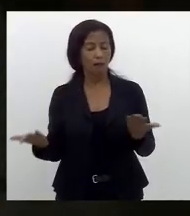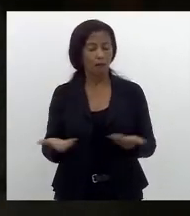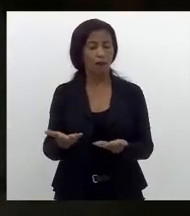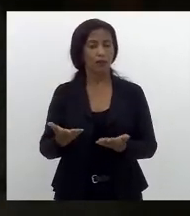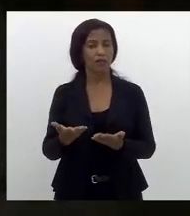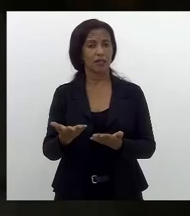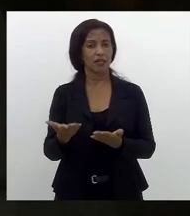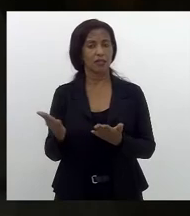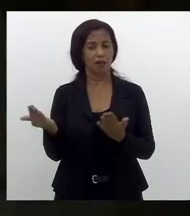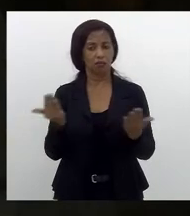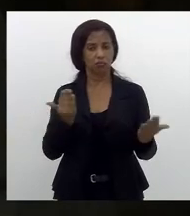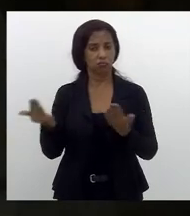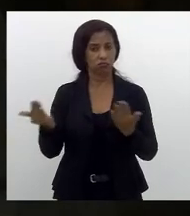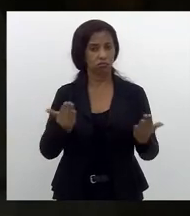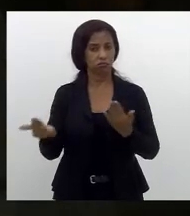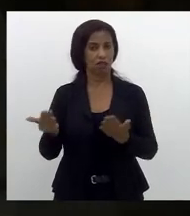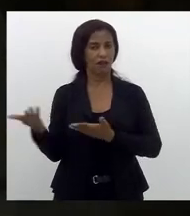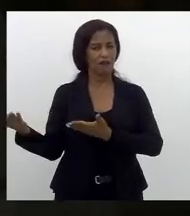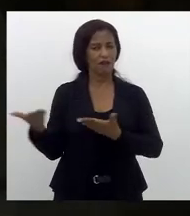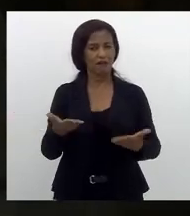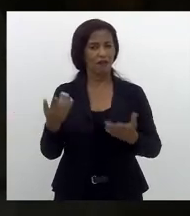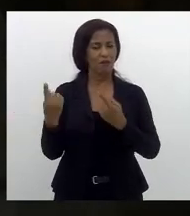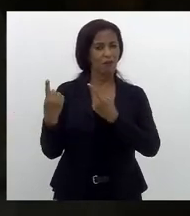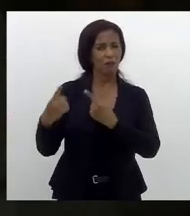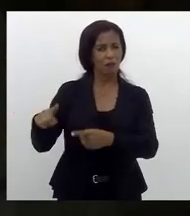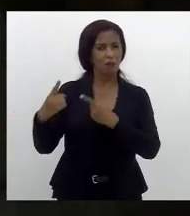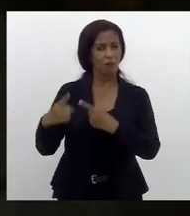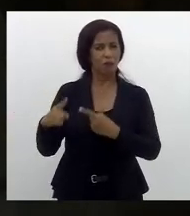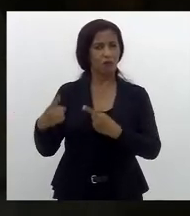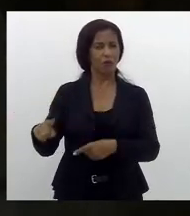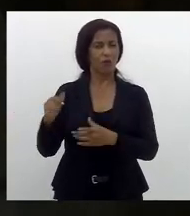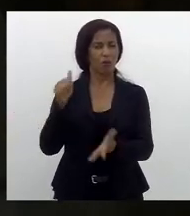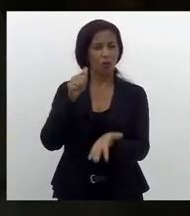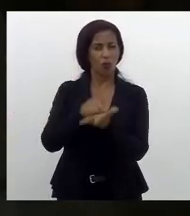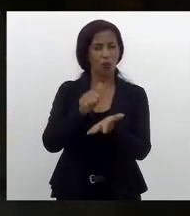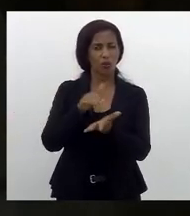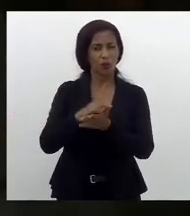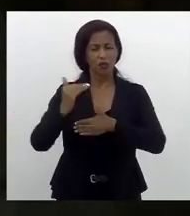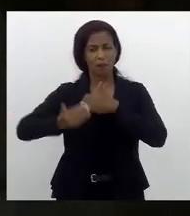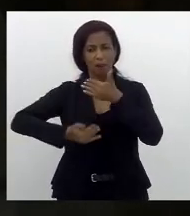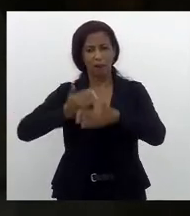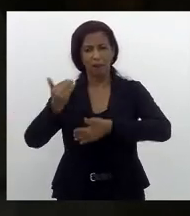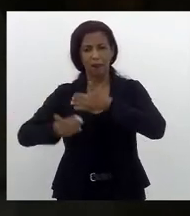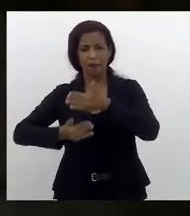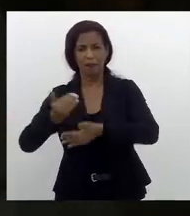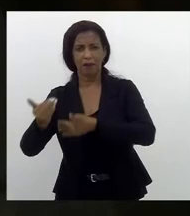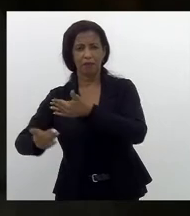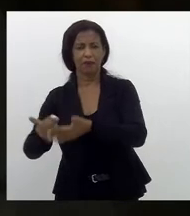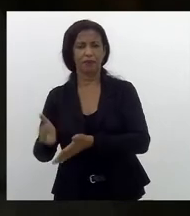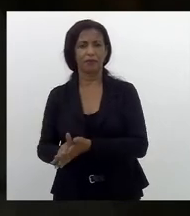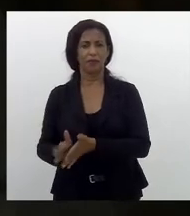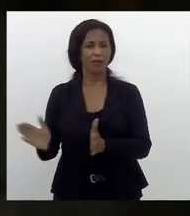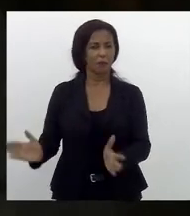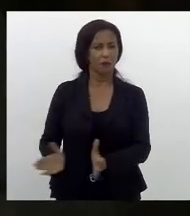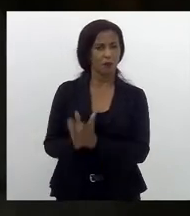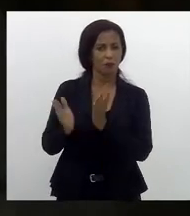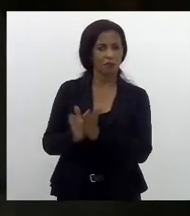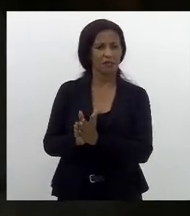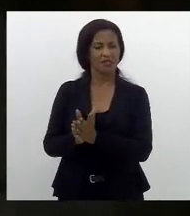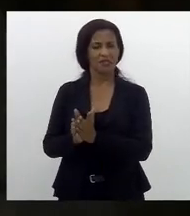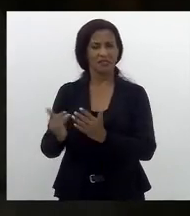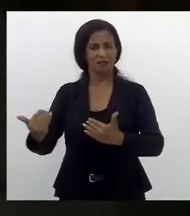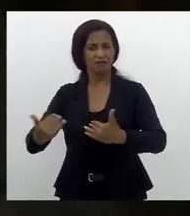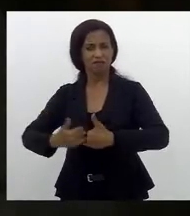esse binômio vem provocando uma consequência terrível também do ponto de vista da pobreza, da